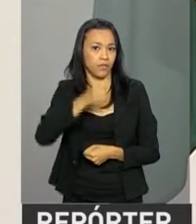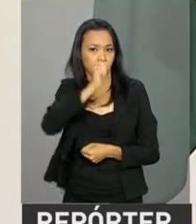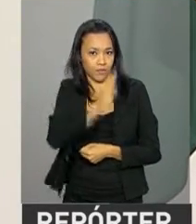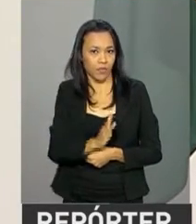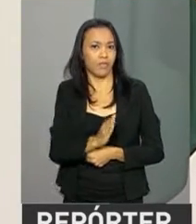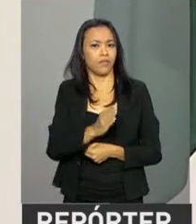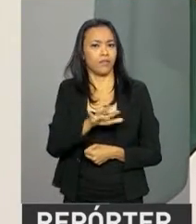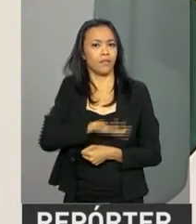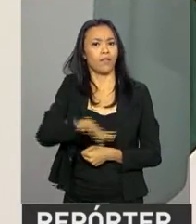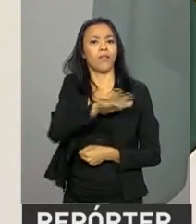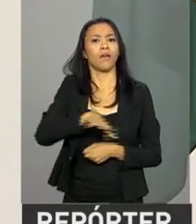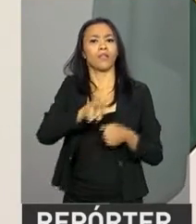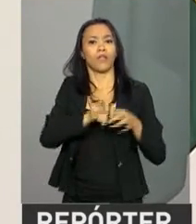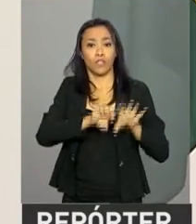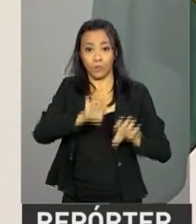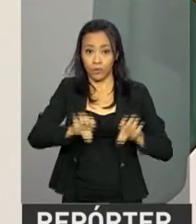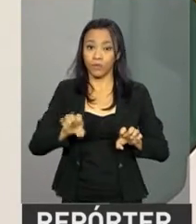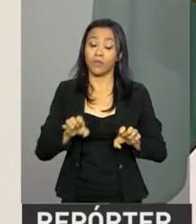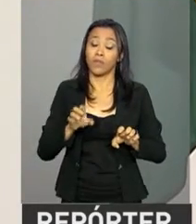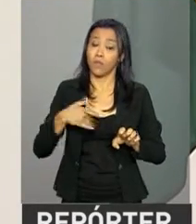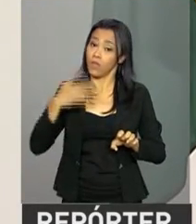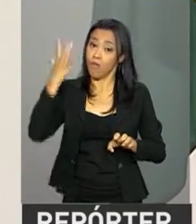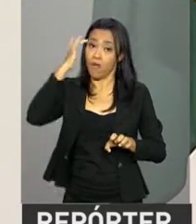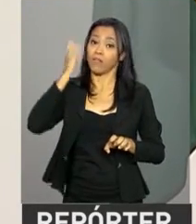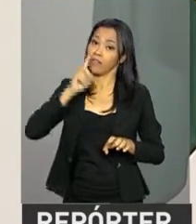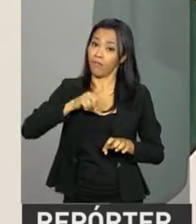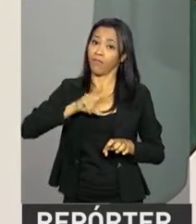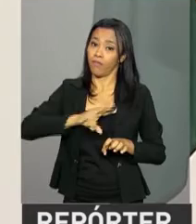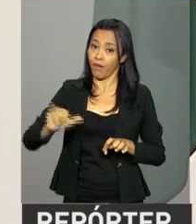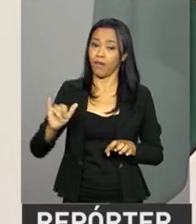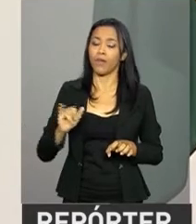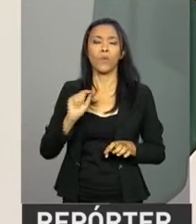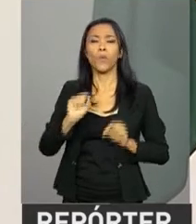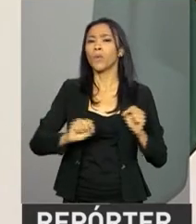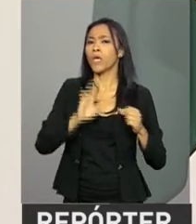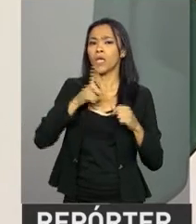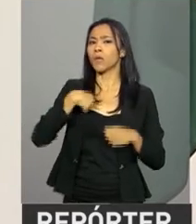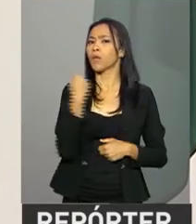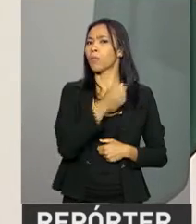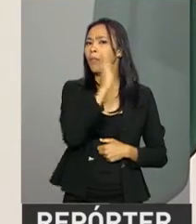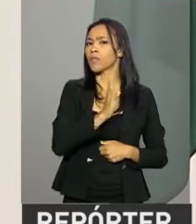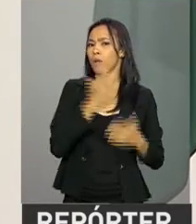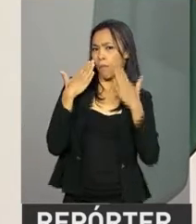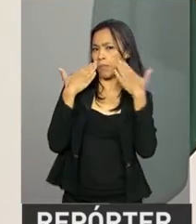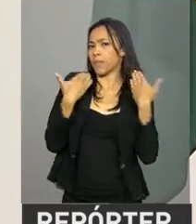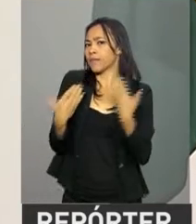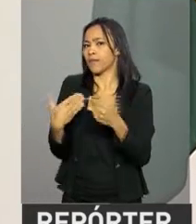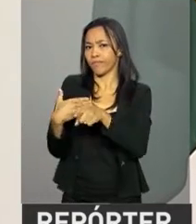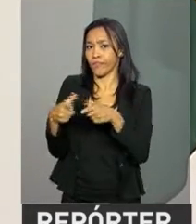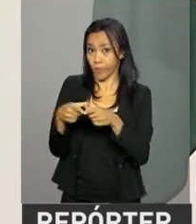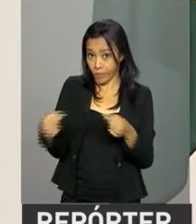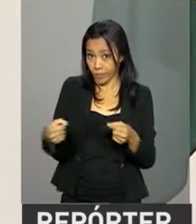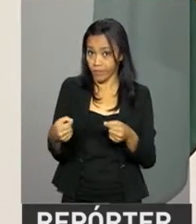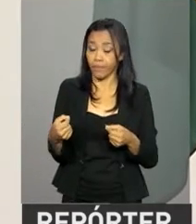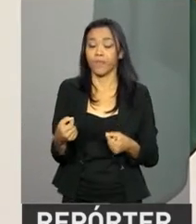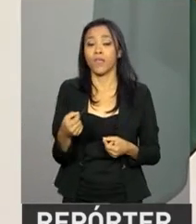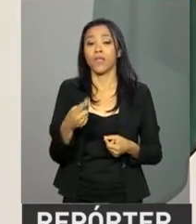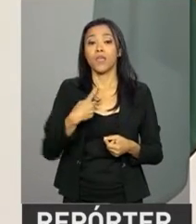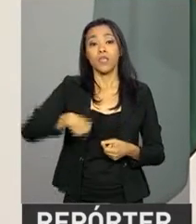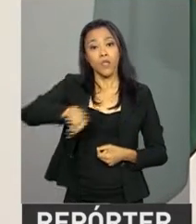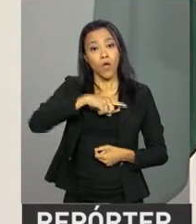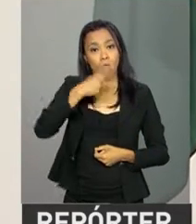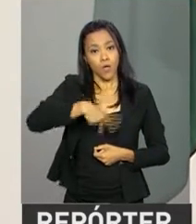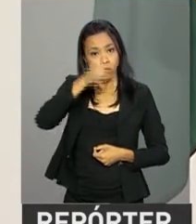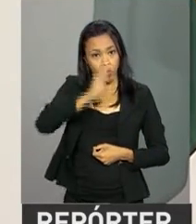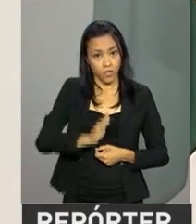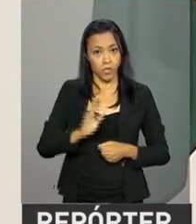infraestrutura. Eu acho que vai ser... E o que nós queremos apresentar ao Japão? É que realmente o